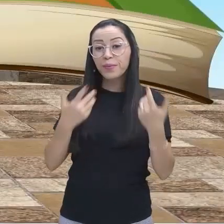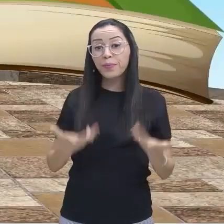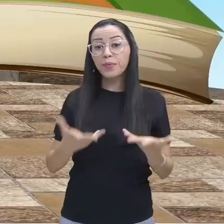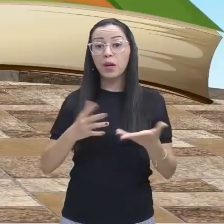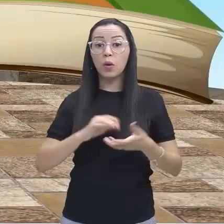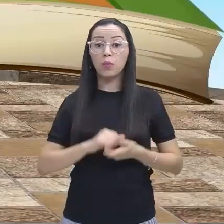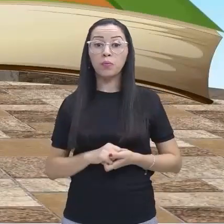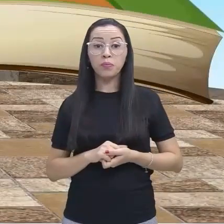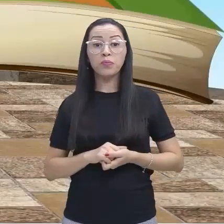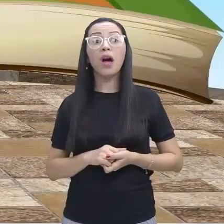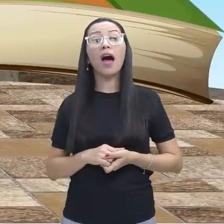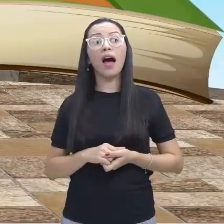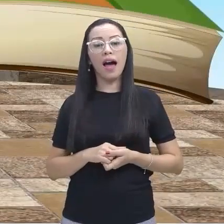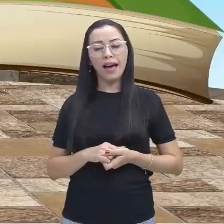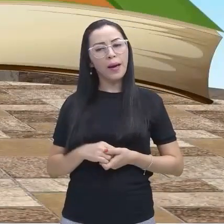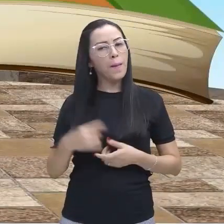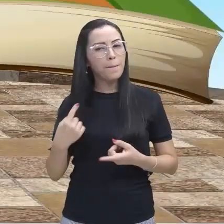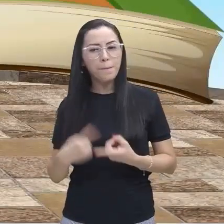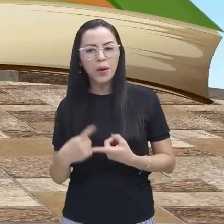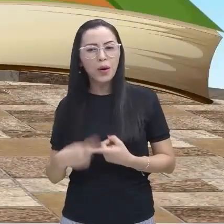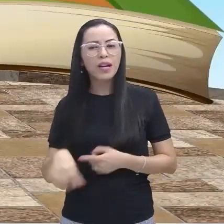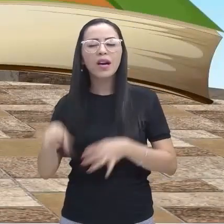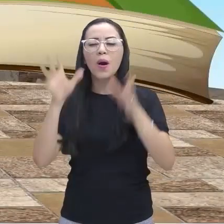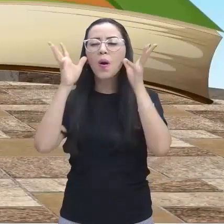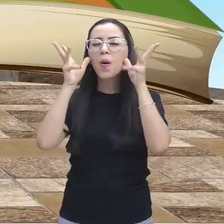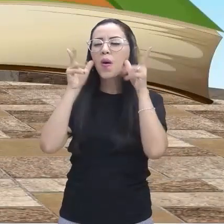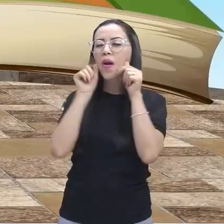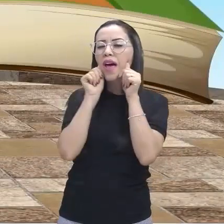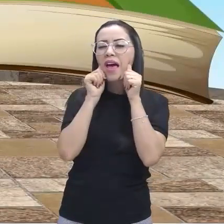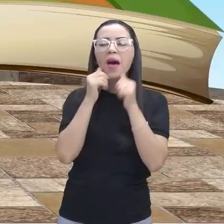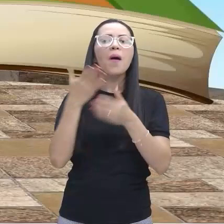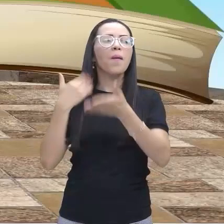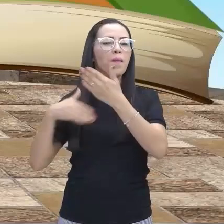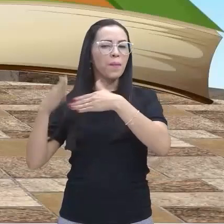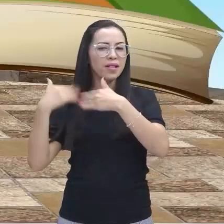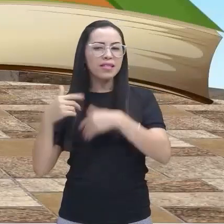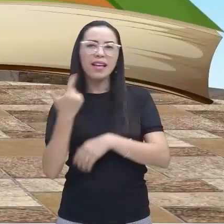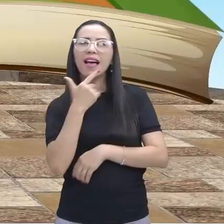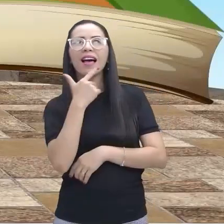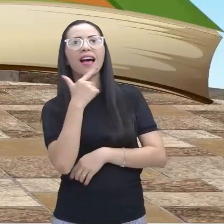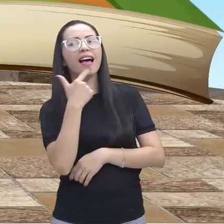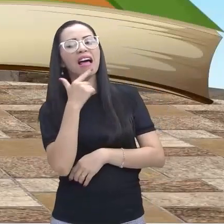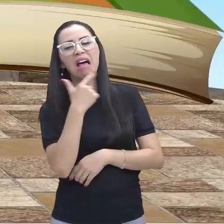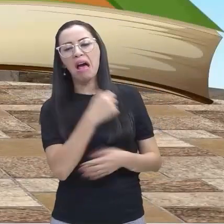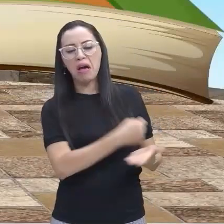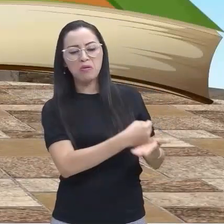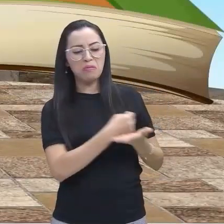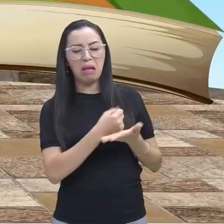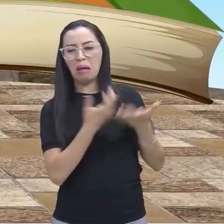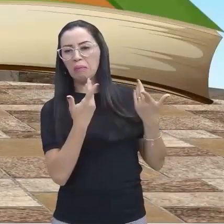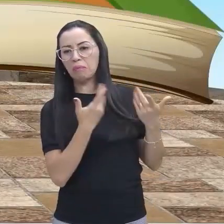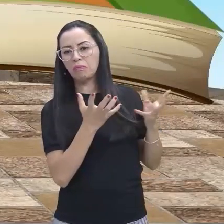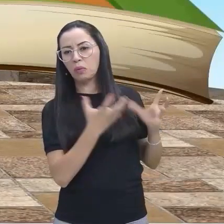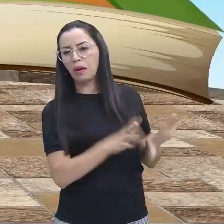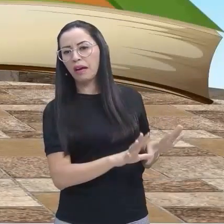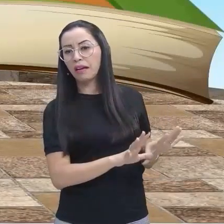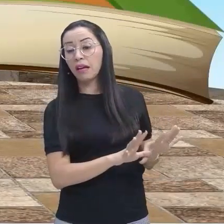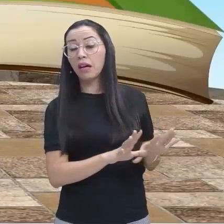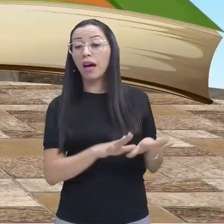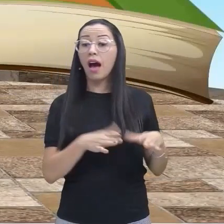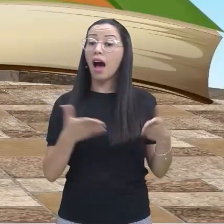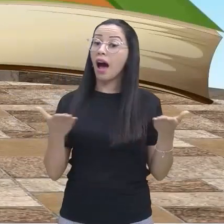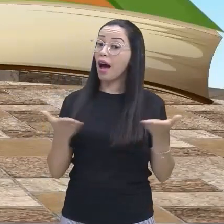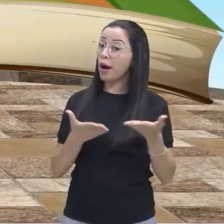E o leão, hein, que pensava que jamais iria precisar do ratinho. O importante é que tudo